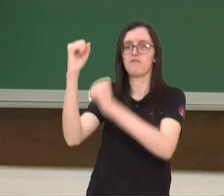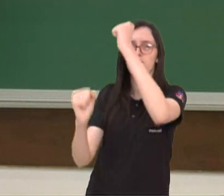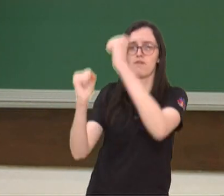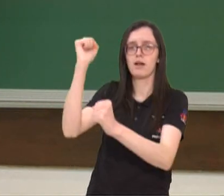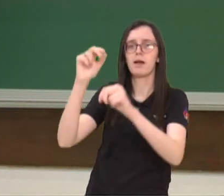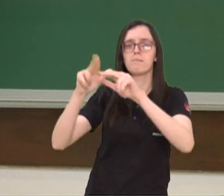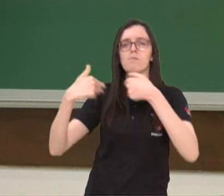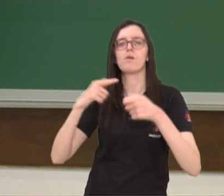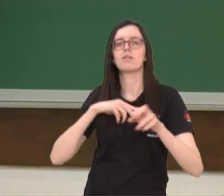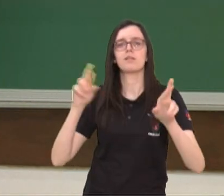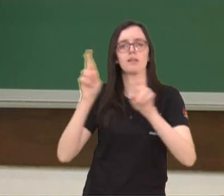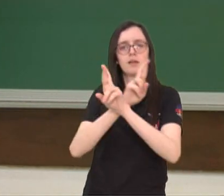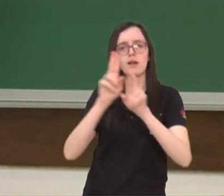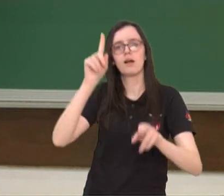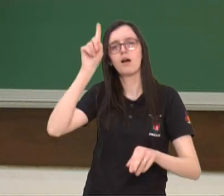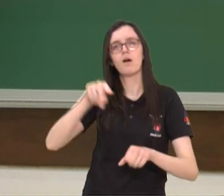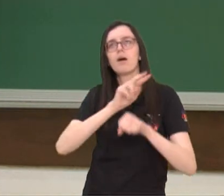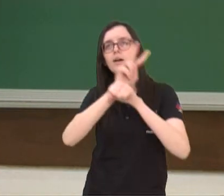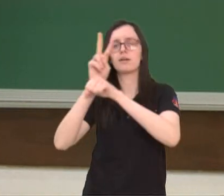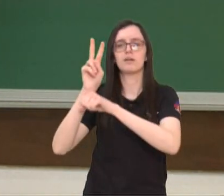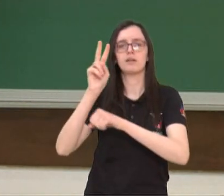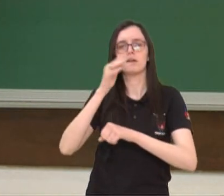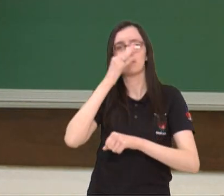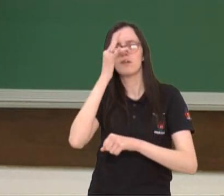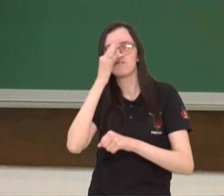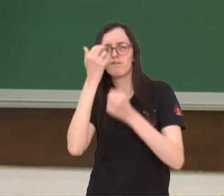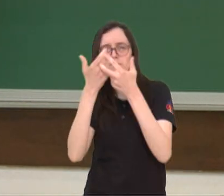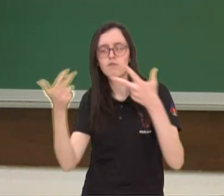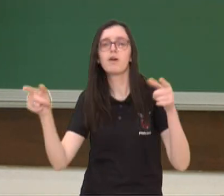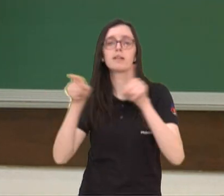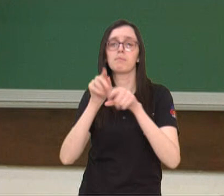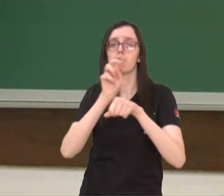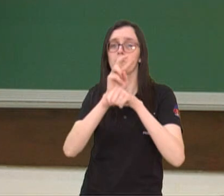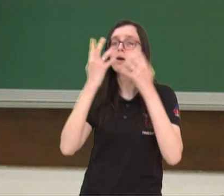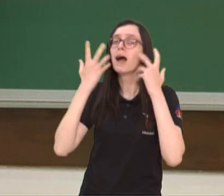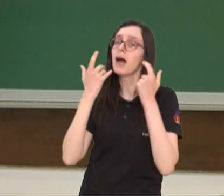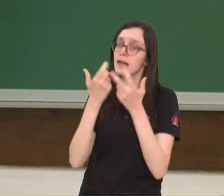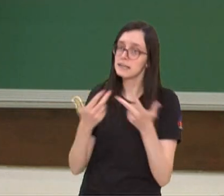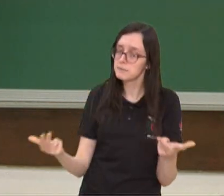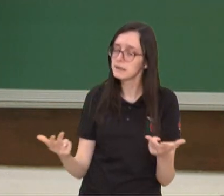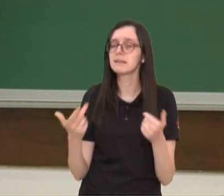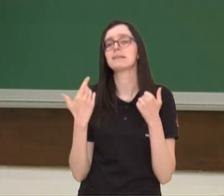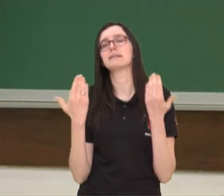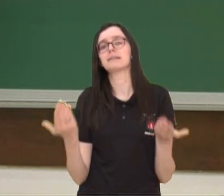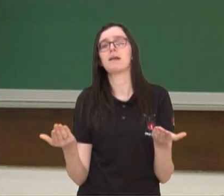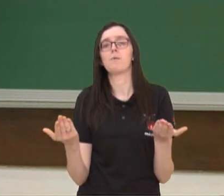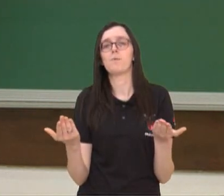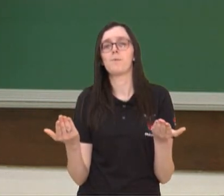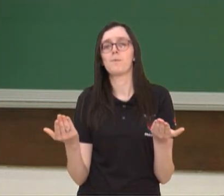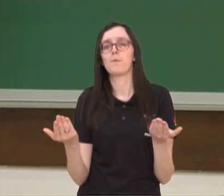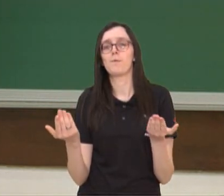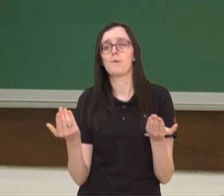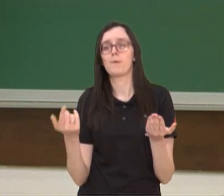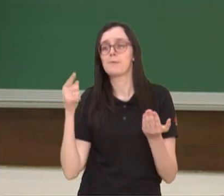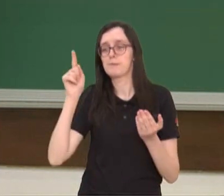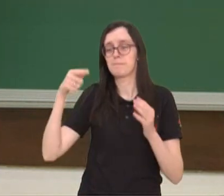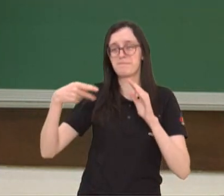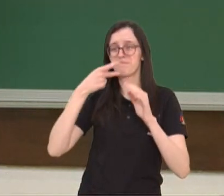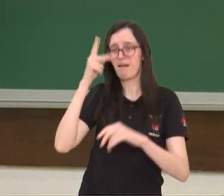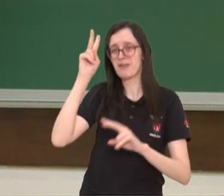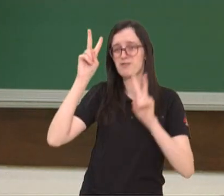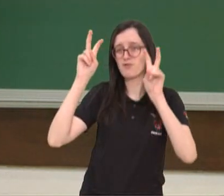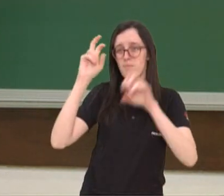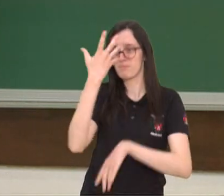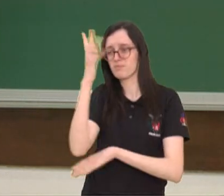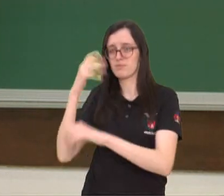questão linkada à flora e à fauna, né? Então, o aspecto ambiental, assim,